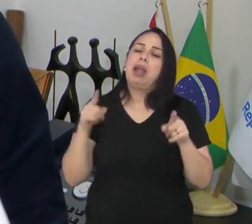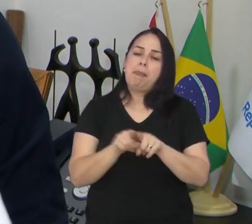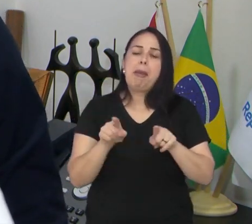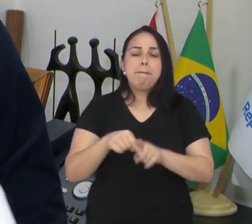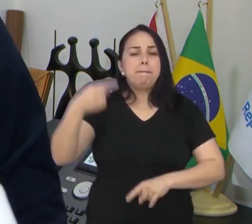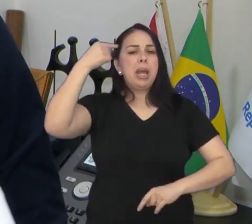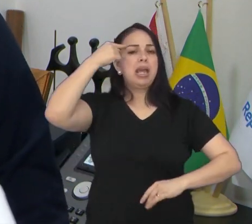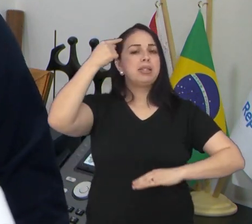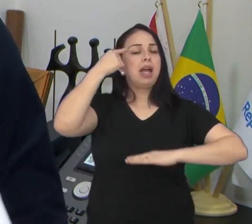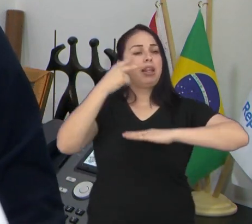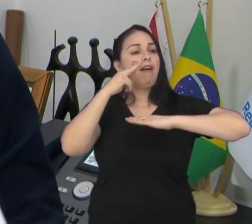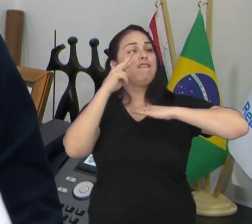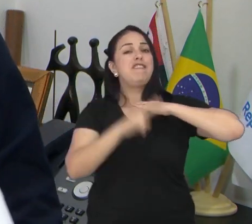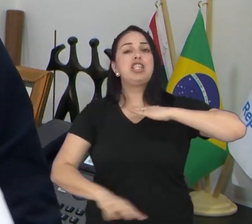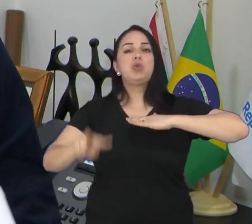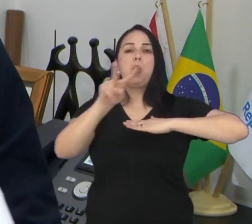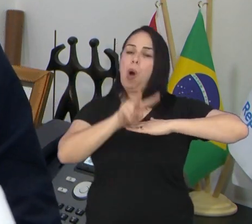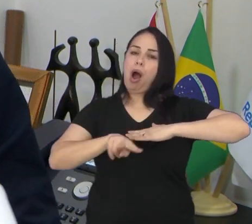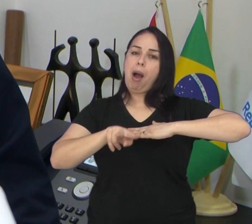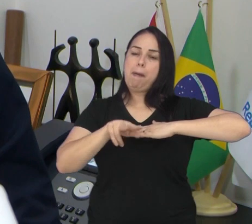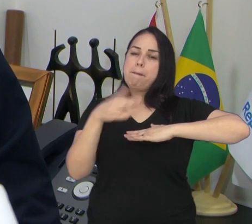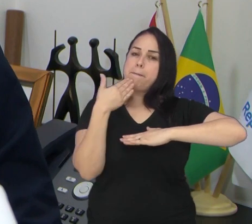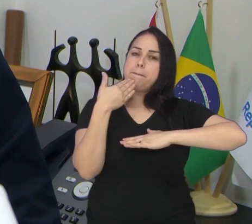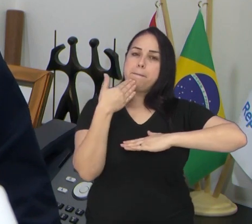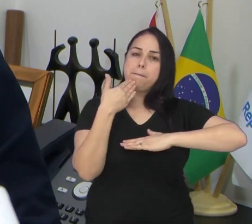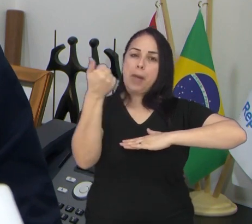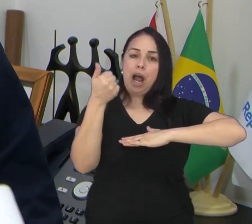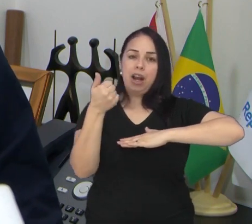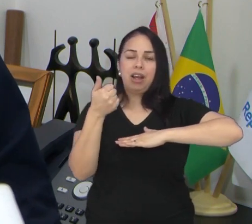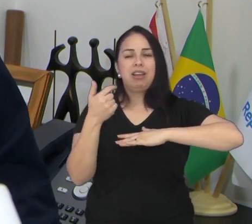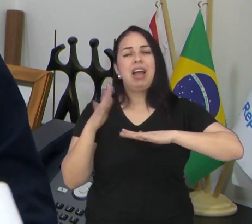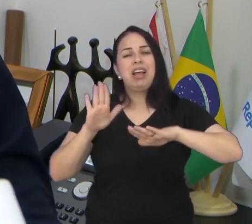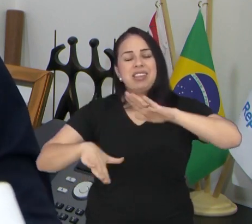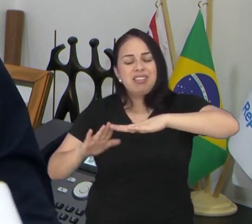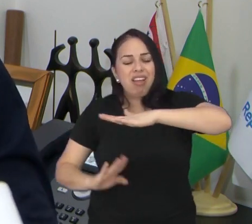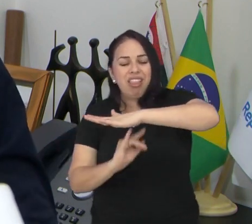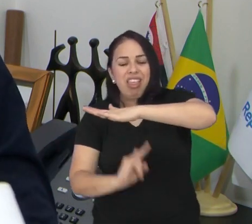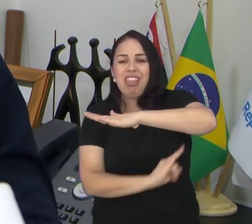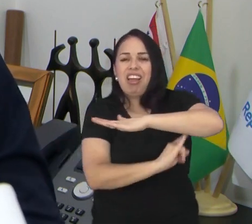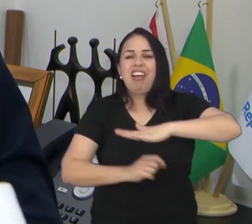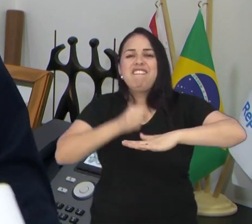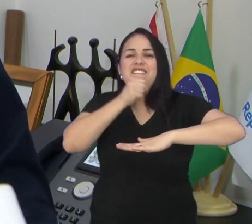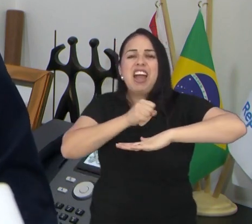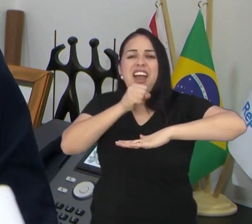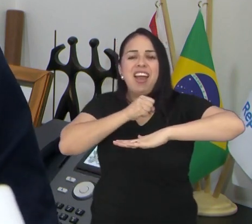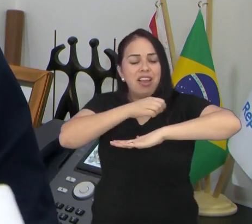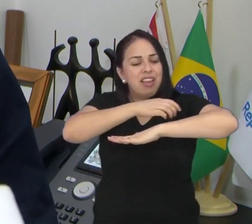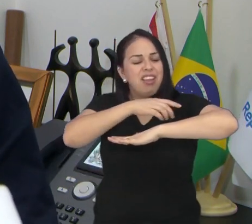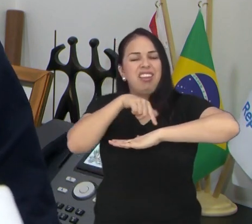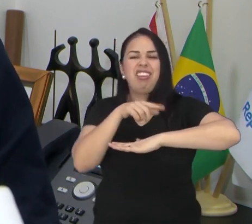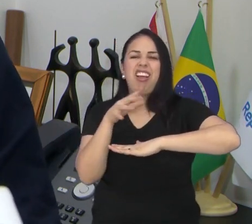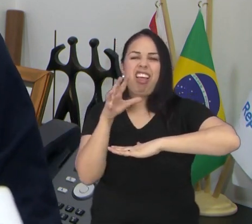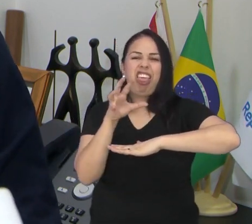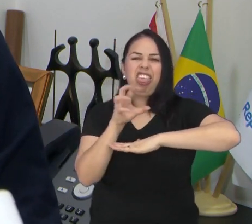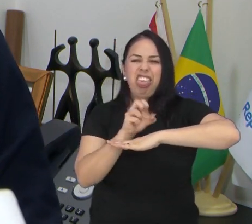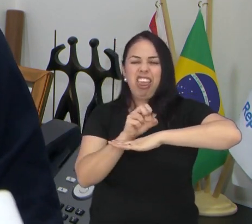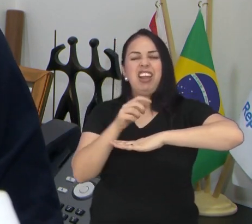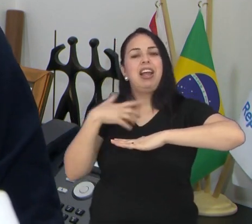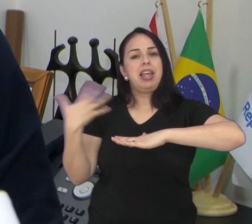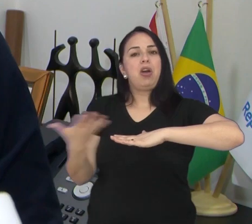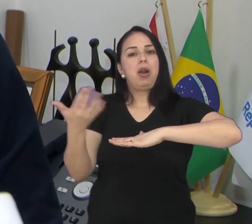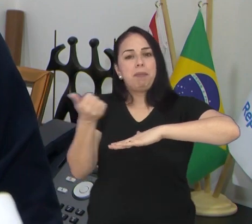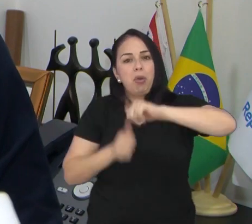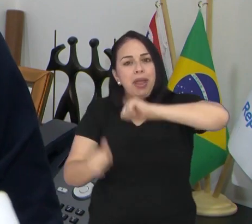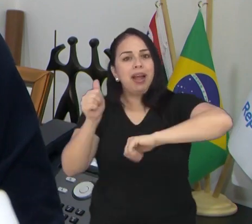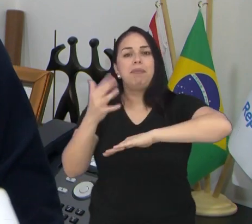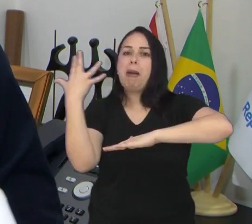aí depois, esteticamente, pensar num segundo passo para essas áreas, com os viadutos mais antigos, e tá